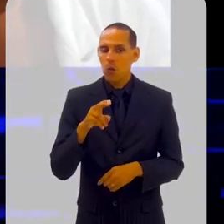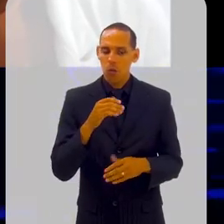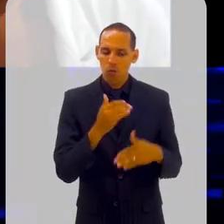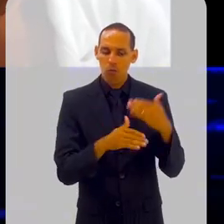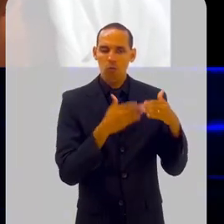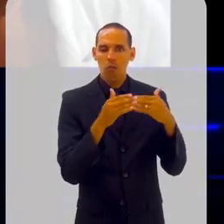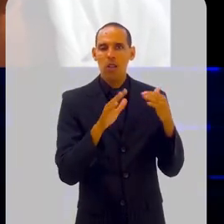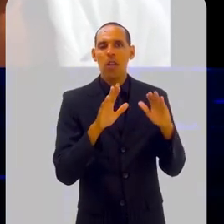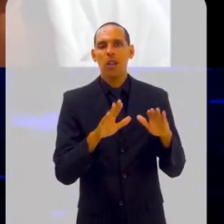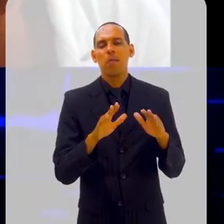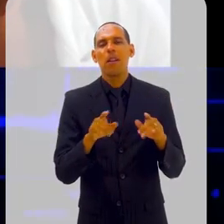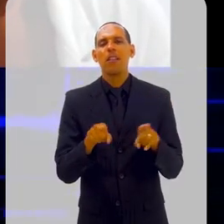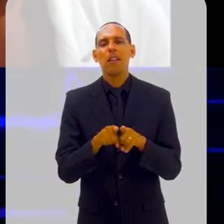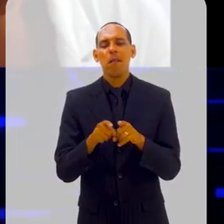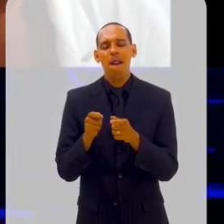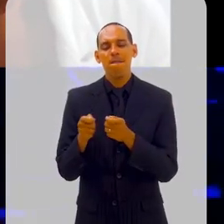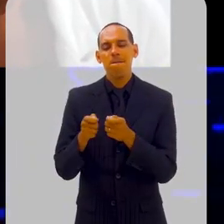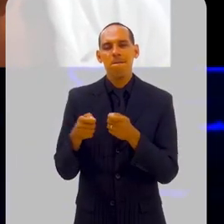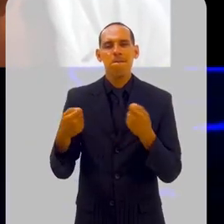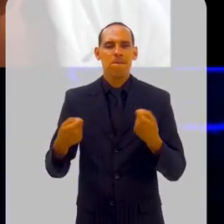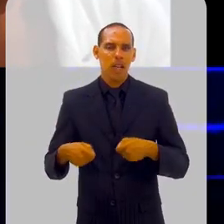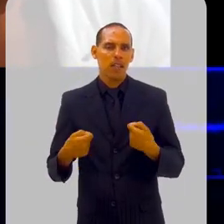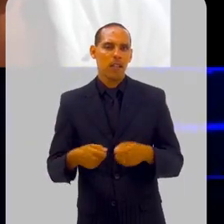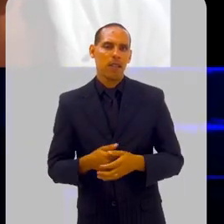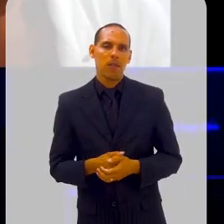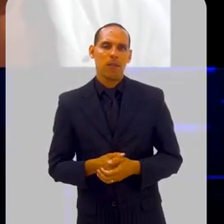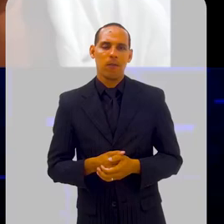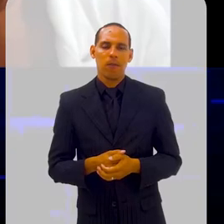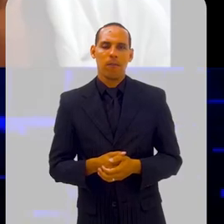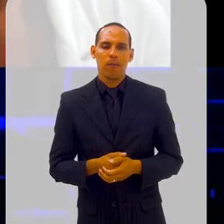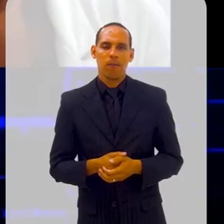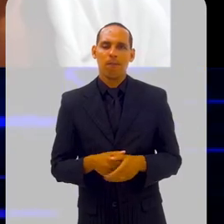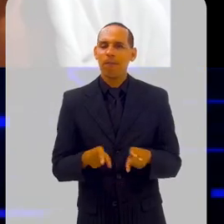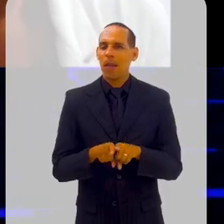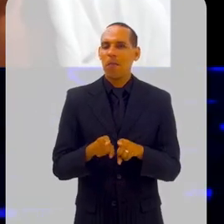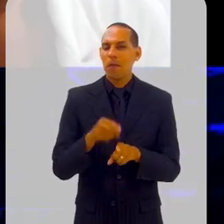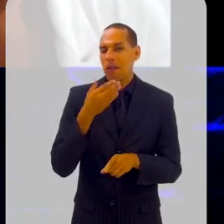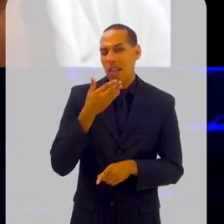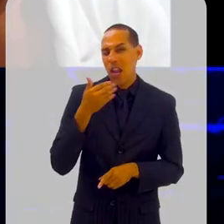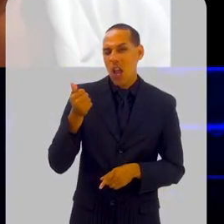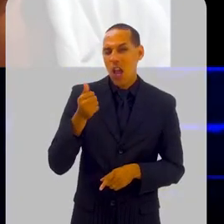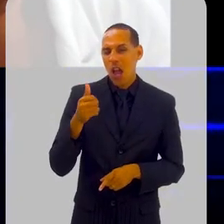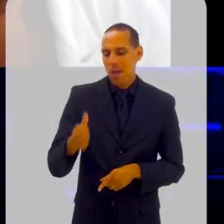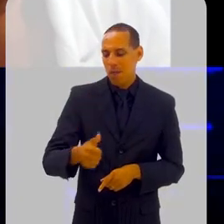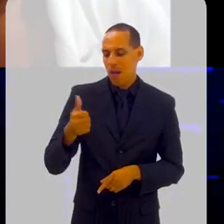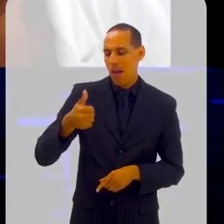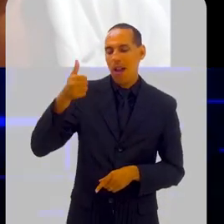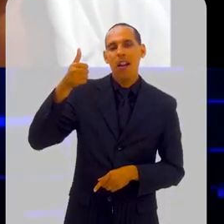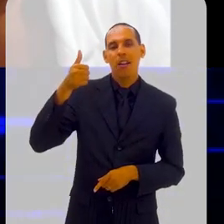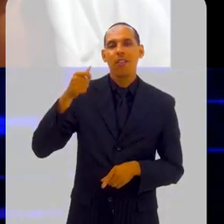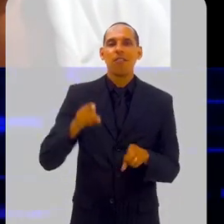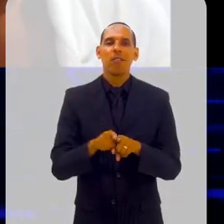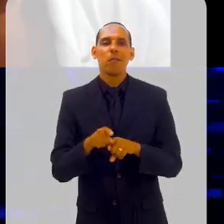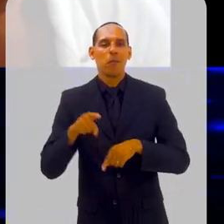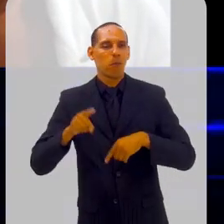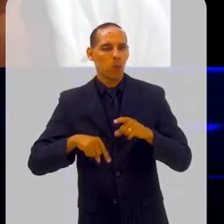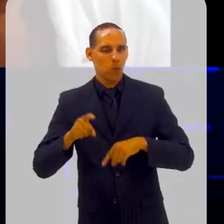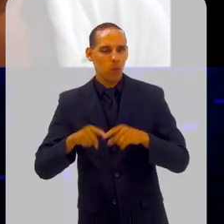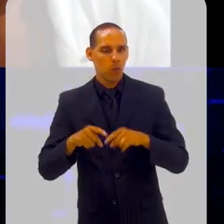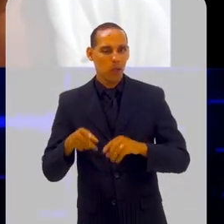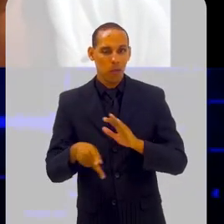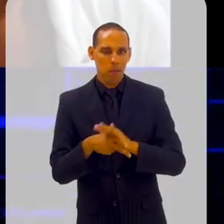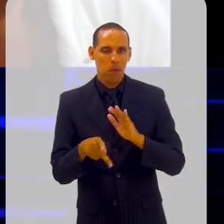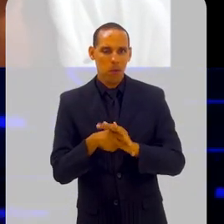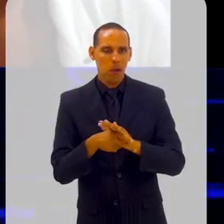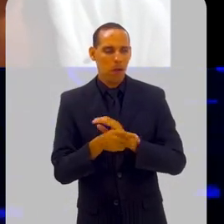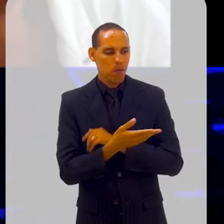nessa nesse desenvolvimento né das culturas locais de uma melhoria na qualidade principalmente a produtividade